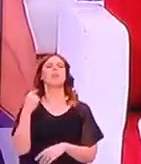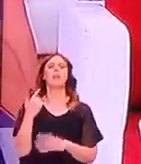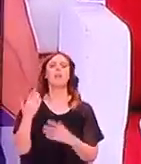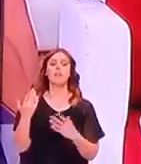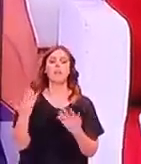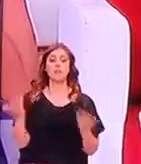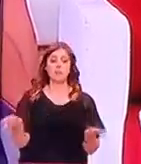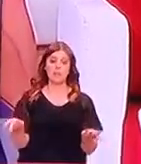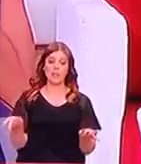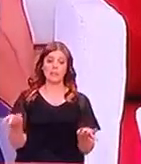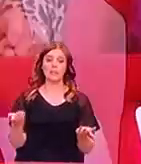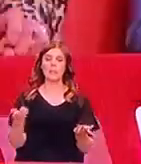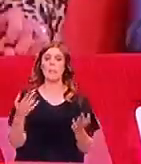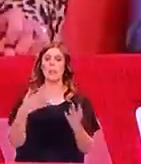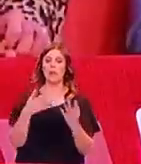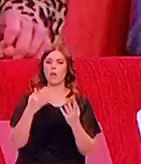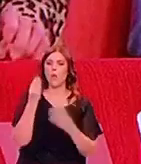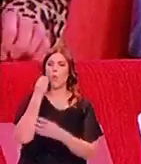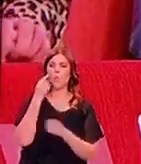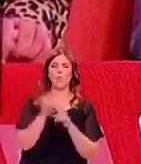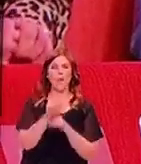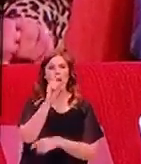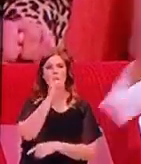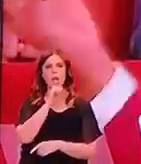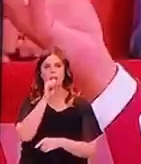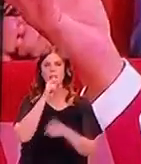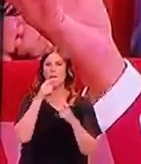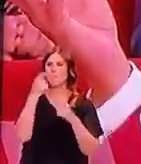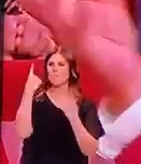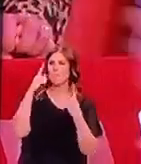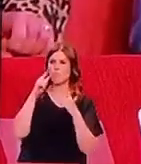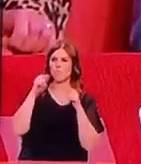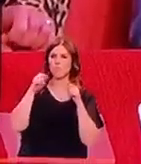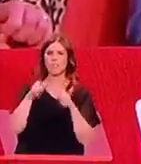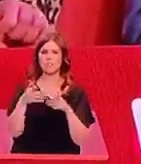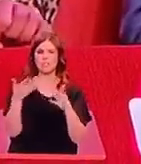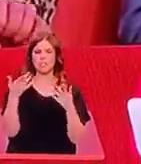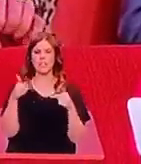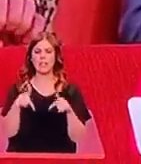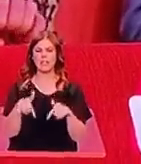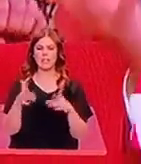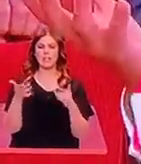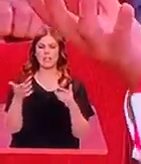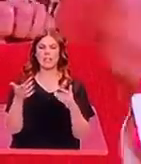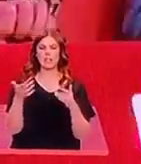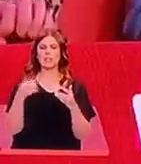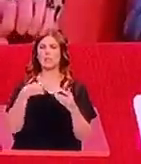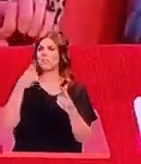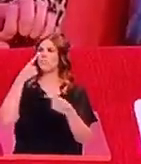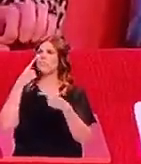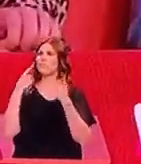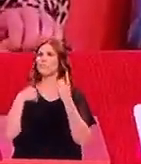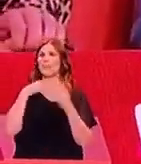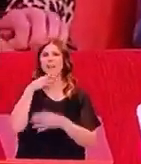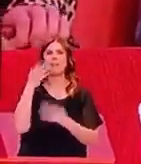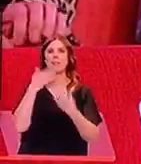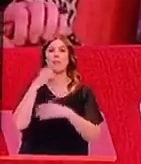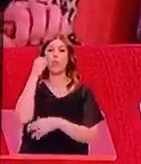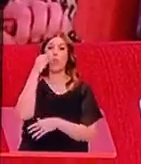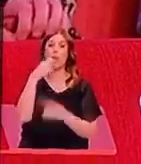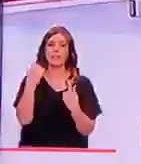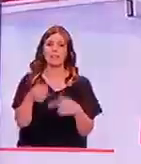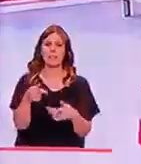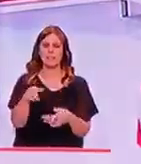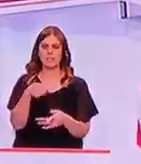Exatamente. Portanto, como é que foi cantar aqueles temas todos aqui, não é? Mostrando alegria e estando cheio de dores. Isto